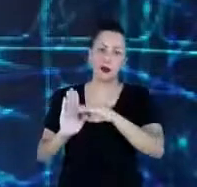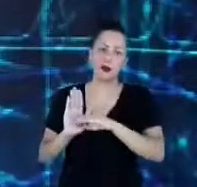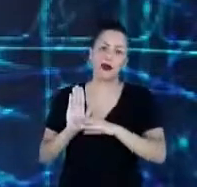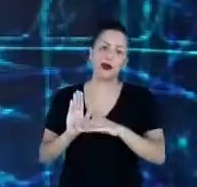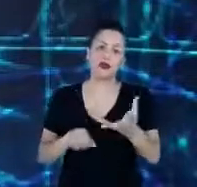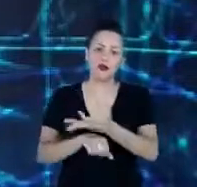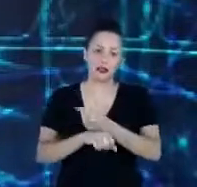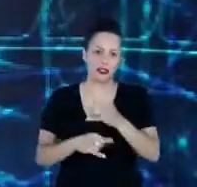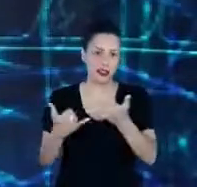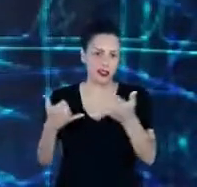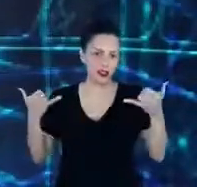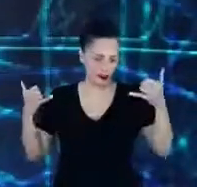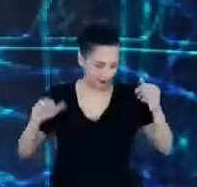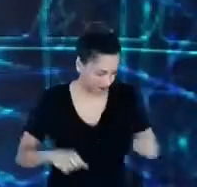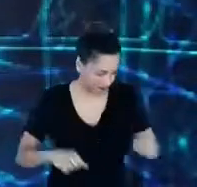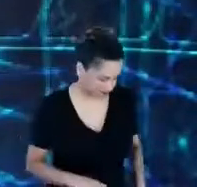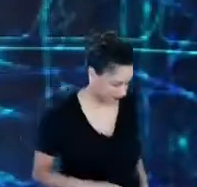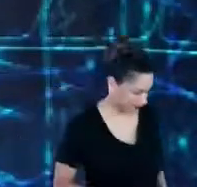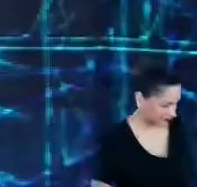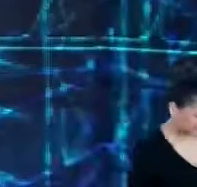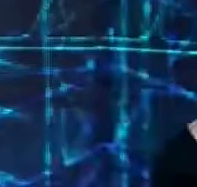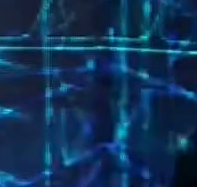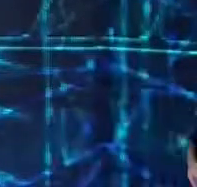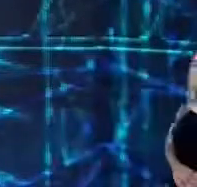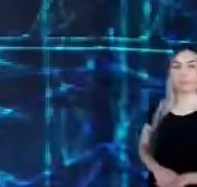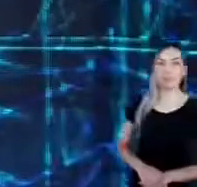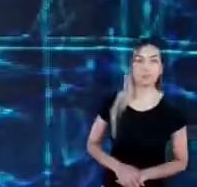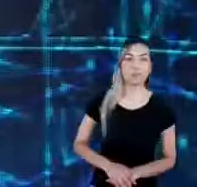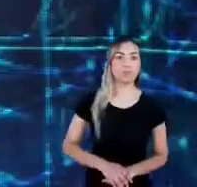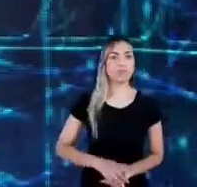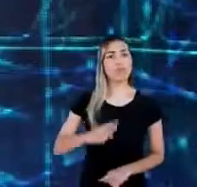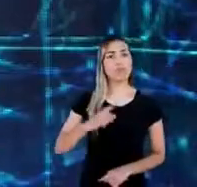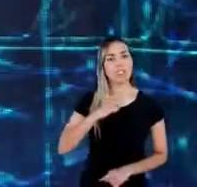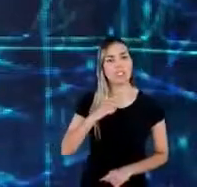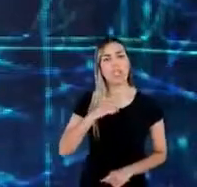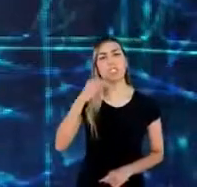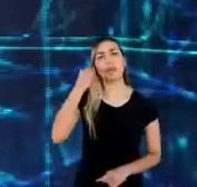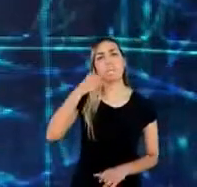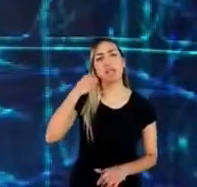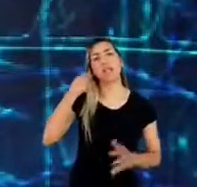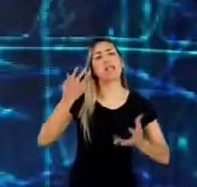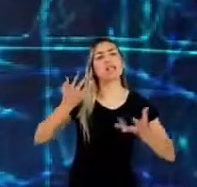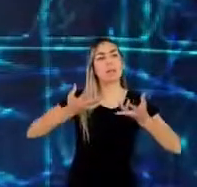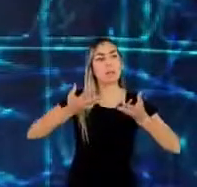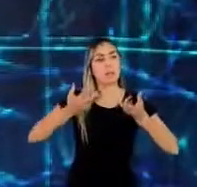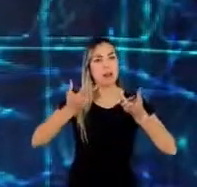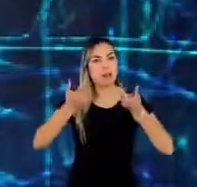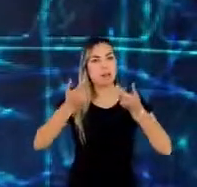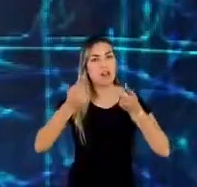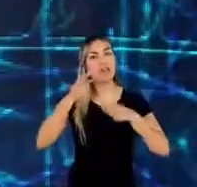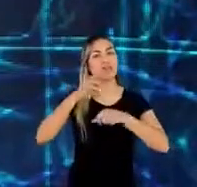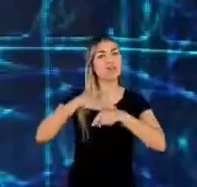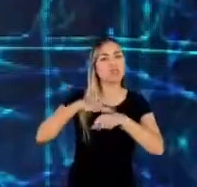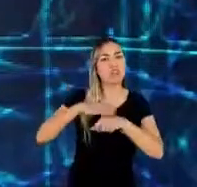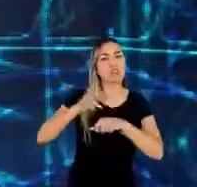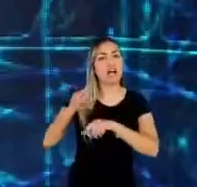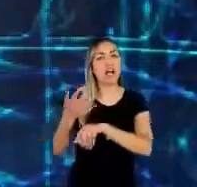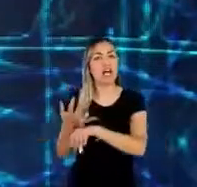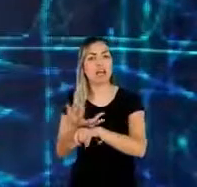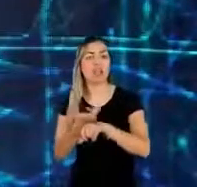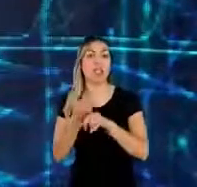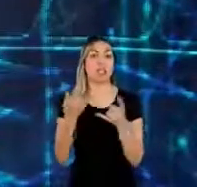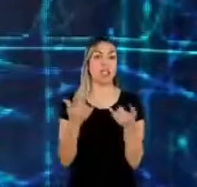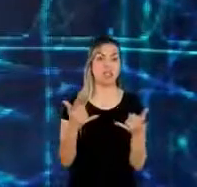só para colocar aqui a sobre a série tem uma experiência maravilhosa com esse programa de eficiência energética que é você prefere nos